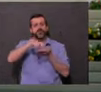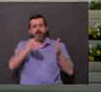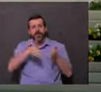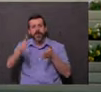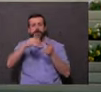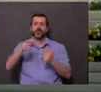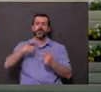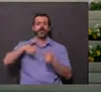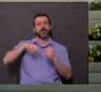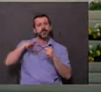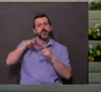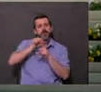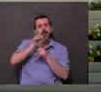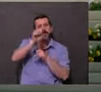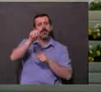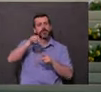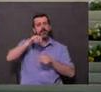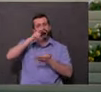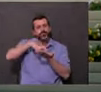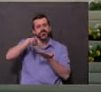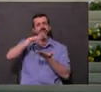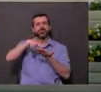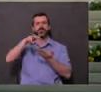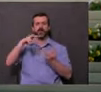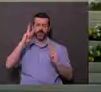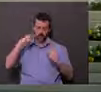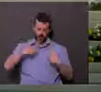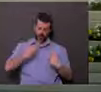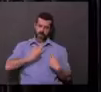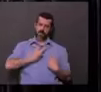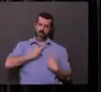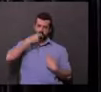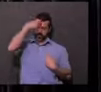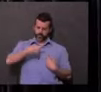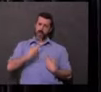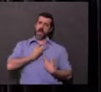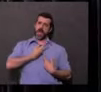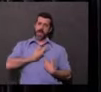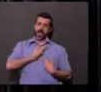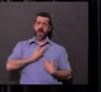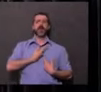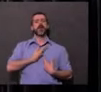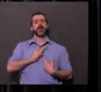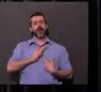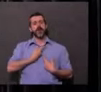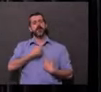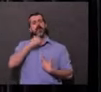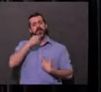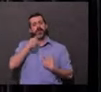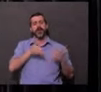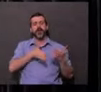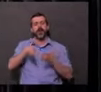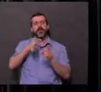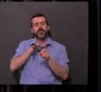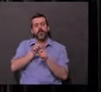mais, a olhar para a própria condição humana e acreditar que ela está em construção